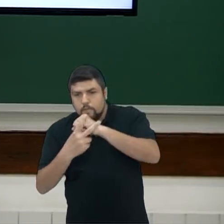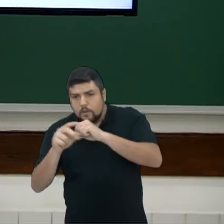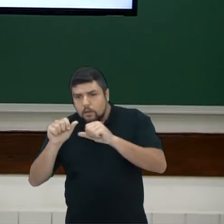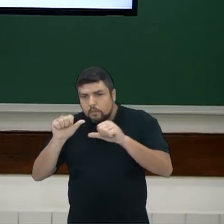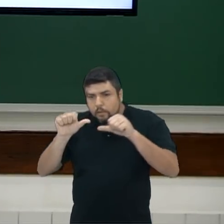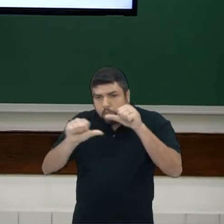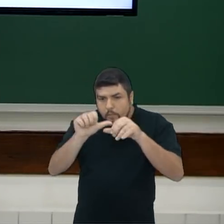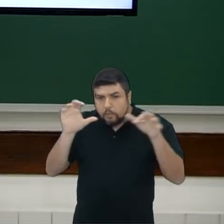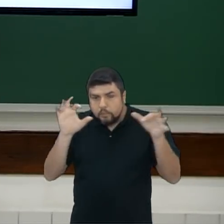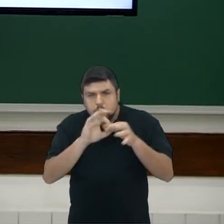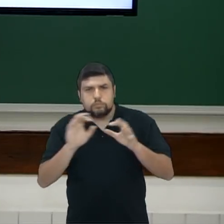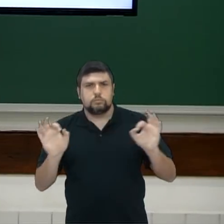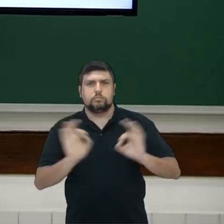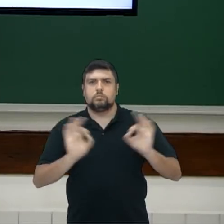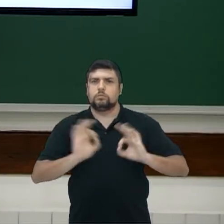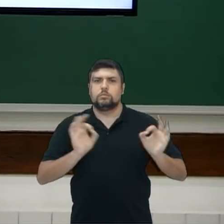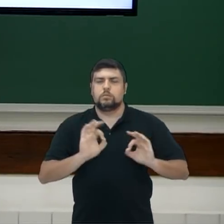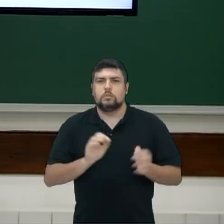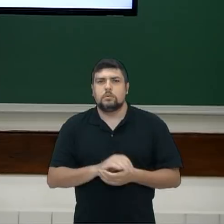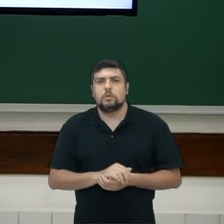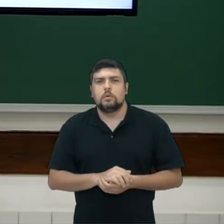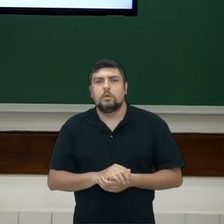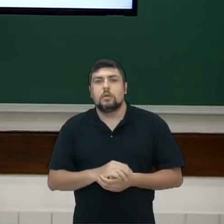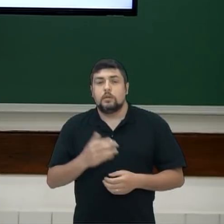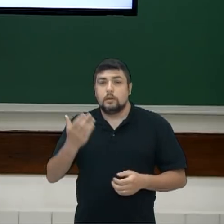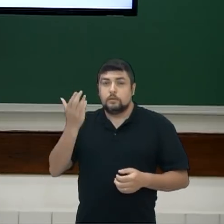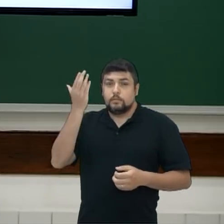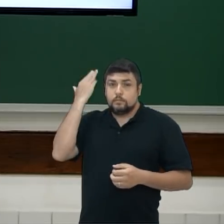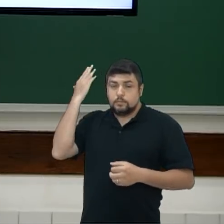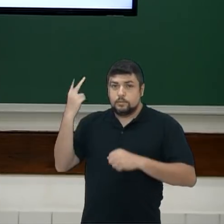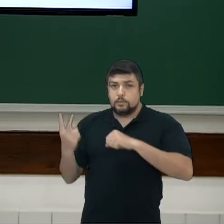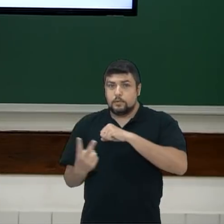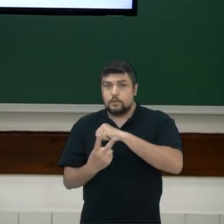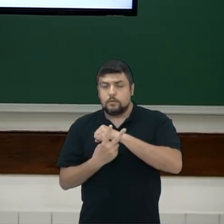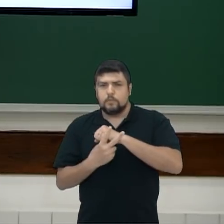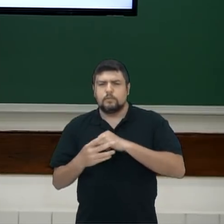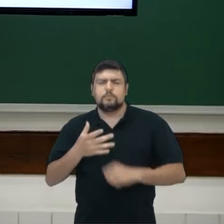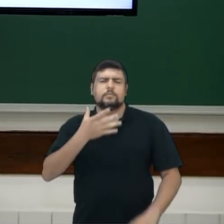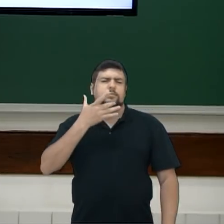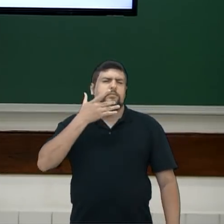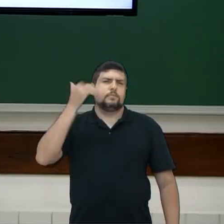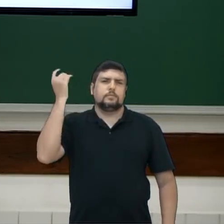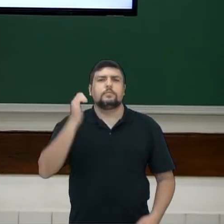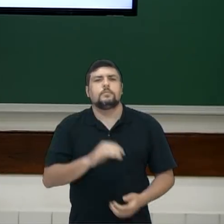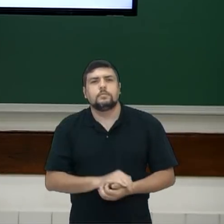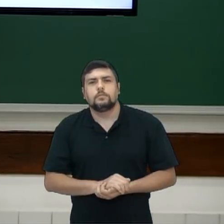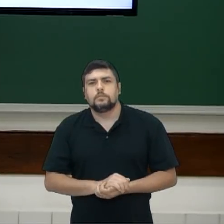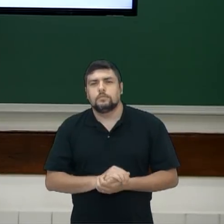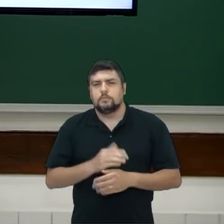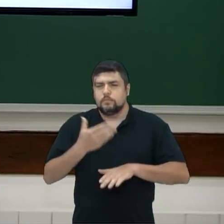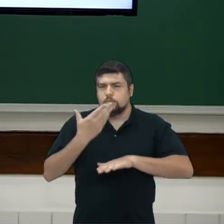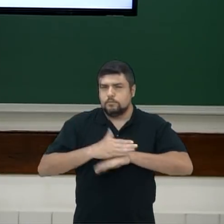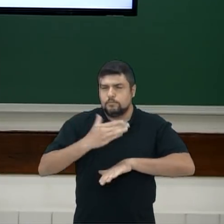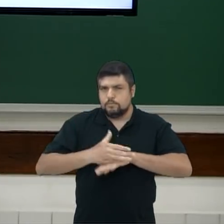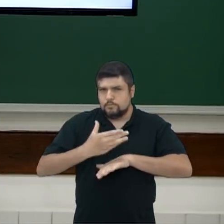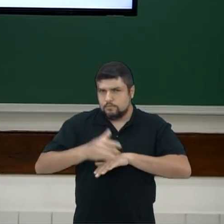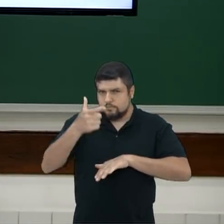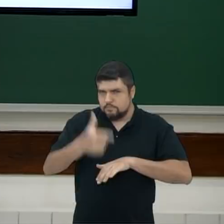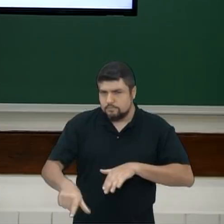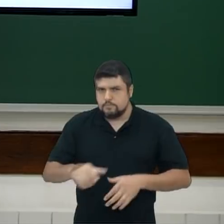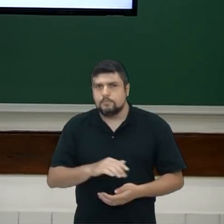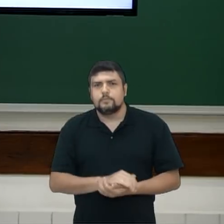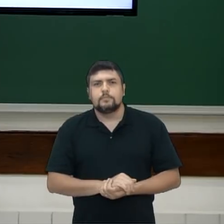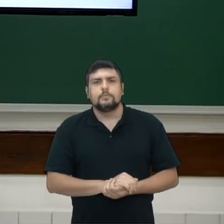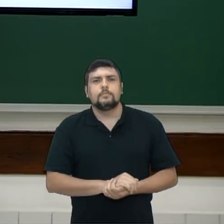Então, o passado ele é bem fácil, o passado dos verbos regulares, então, mais fácil ainda. Vamos fazer mais alguns exercícios.